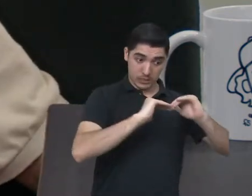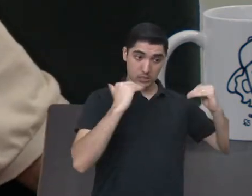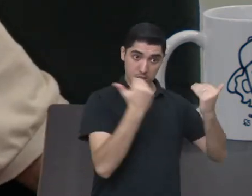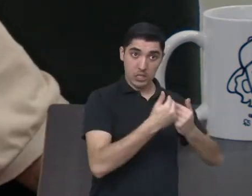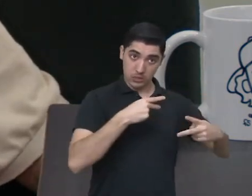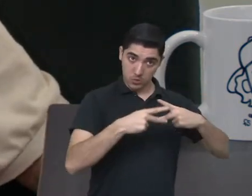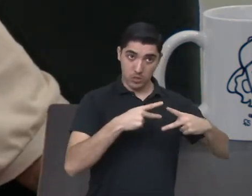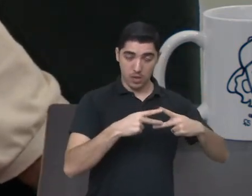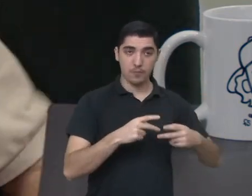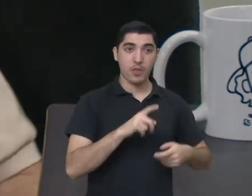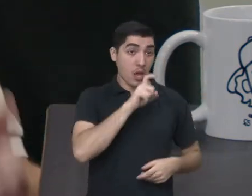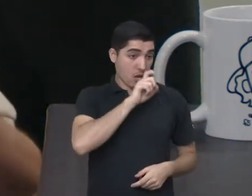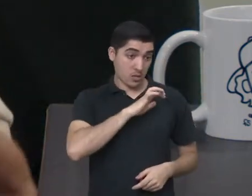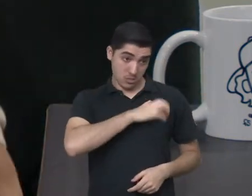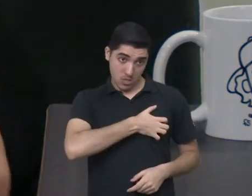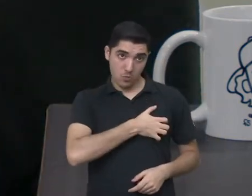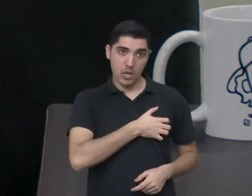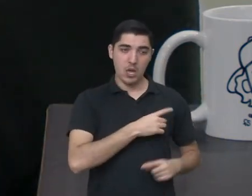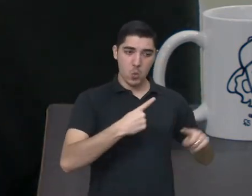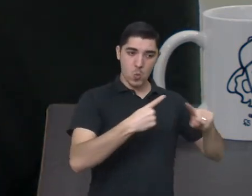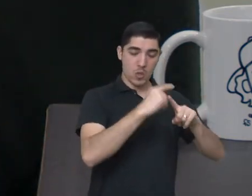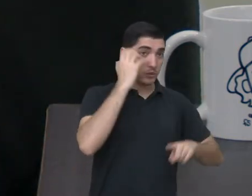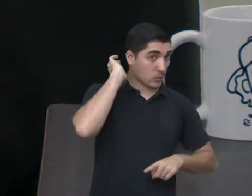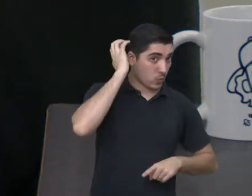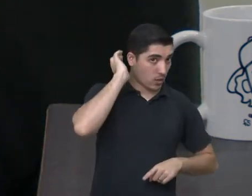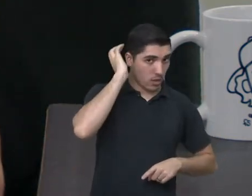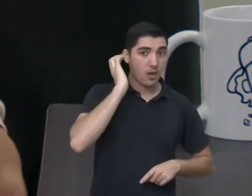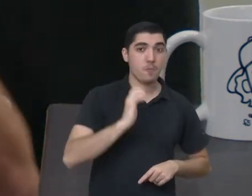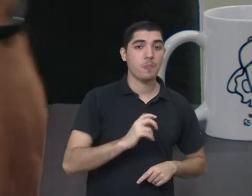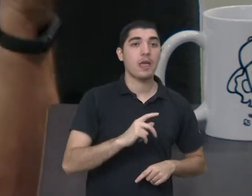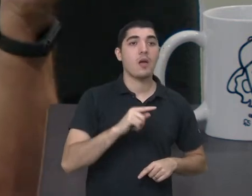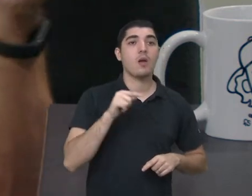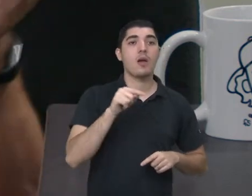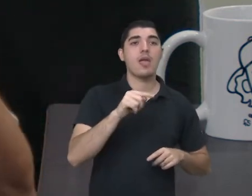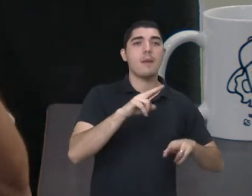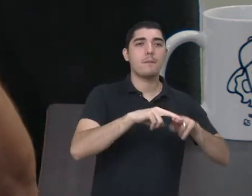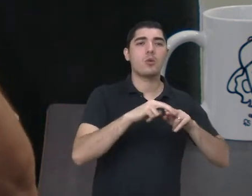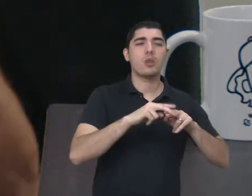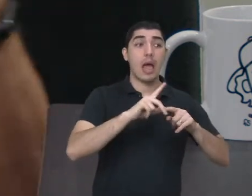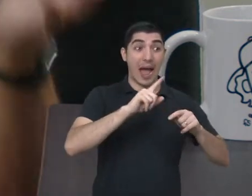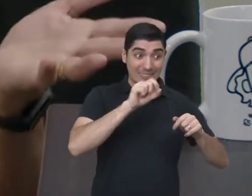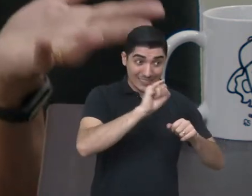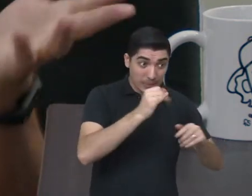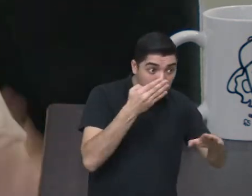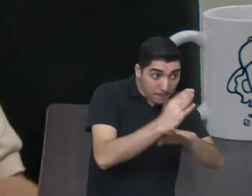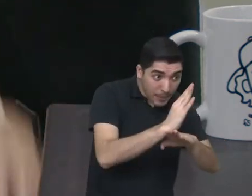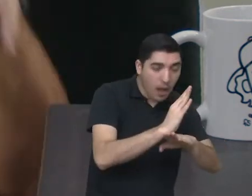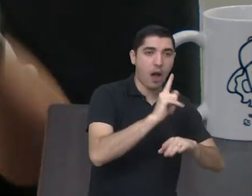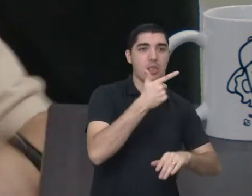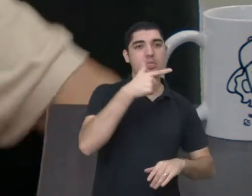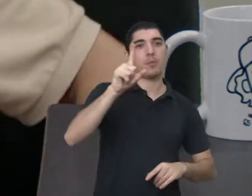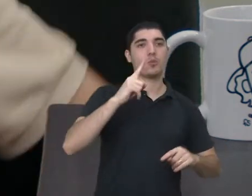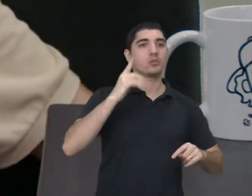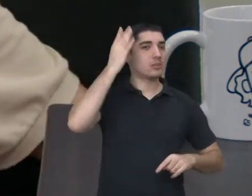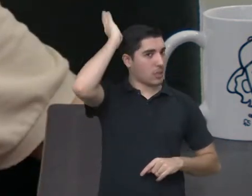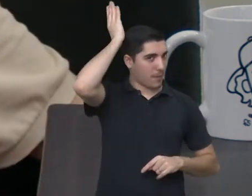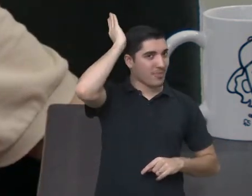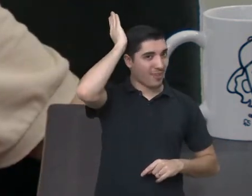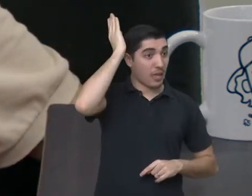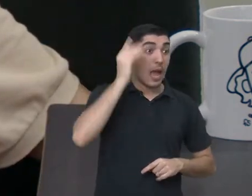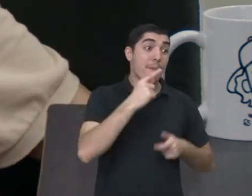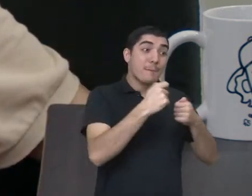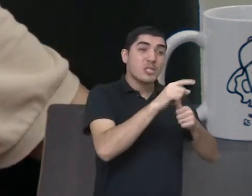metro mais ou menos. E o Bandeirinha parou, eu levantei, acendeu o microfone, eu sou Bandeira, mas o gol foi com a mão. E ele falou, foi com a mão mesmo, ninguém veio